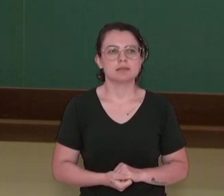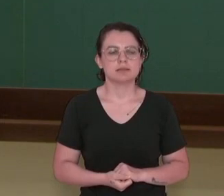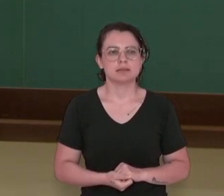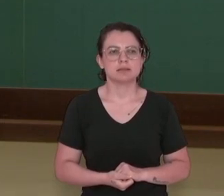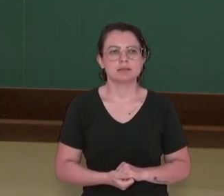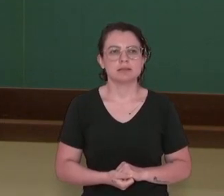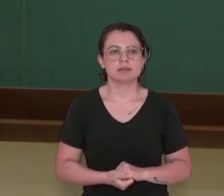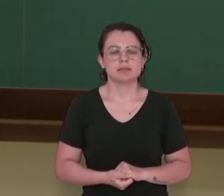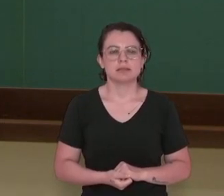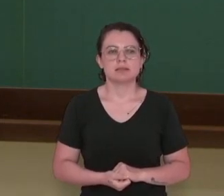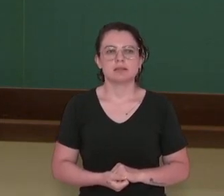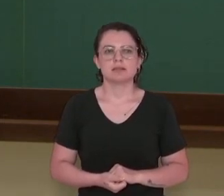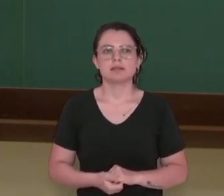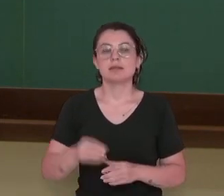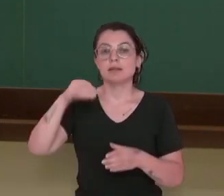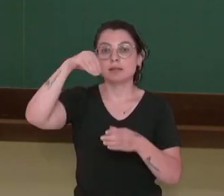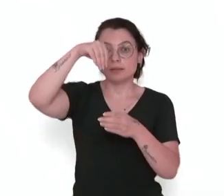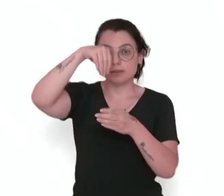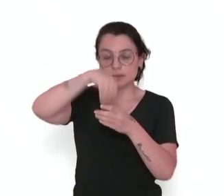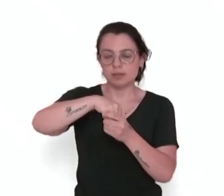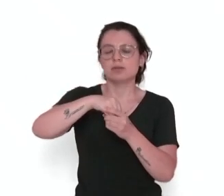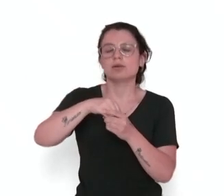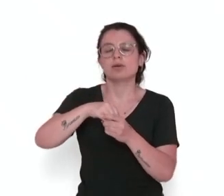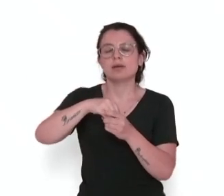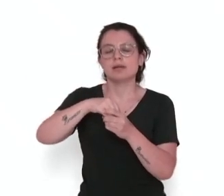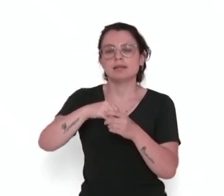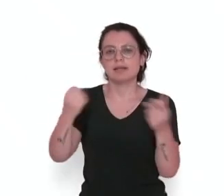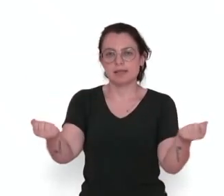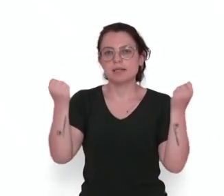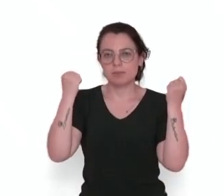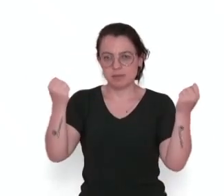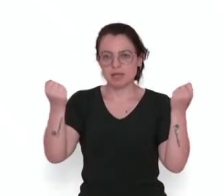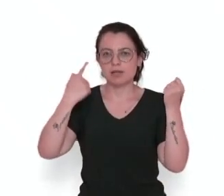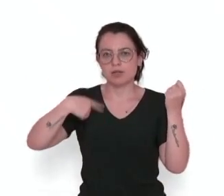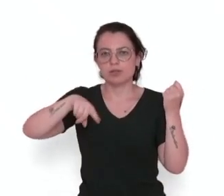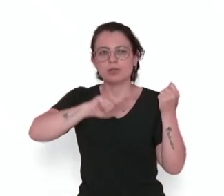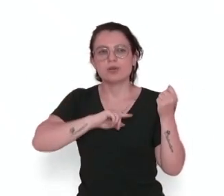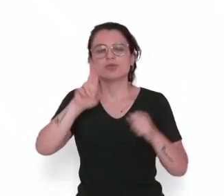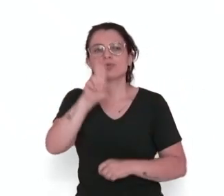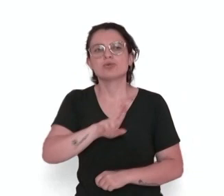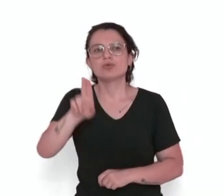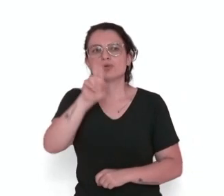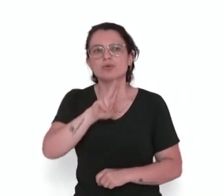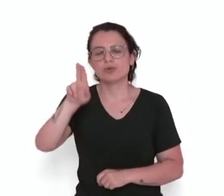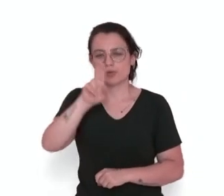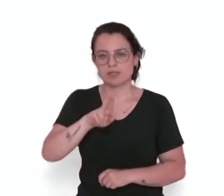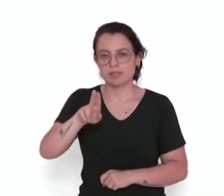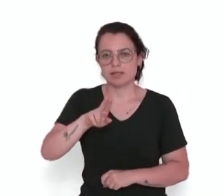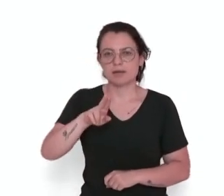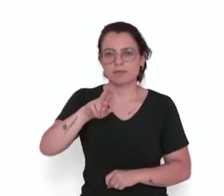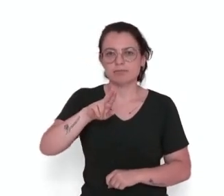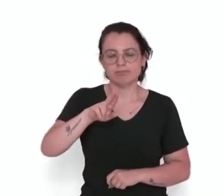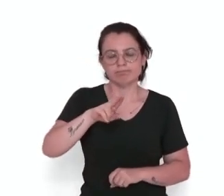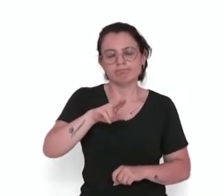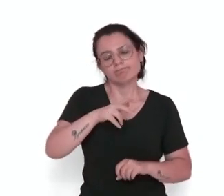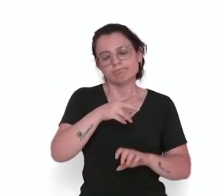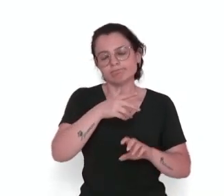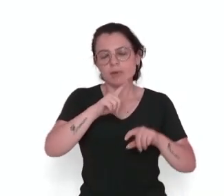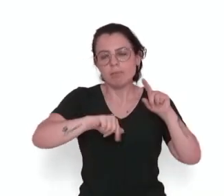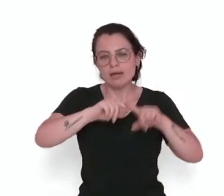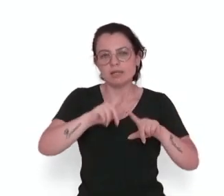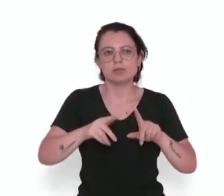as máquinas na musculação, né? Pode ser usados para exercícios físicos de leve e alta intensidade, oferece trabalho de